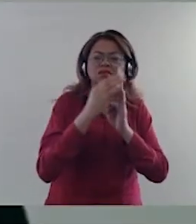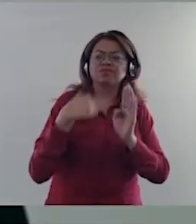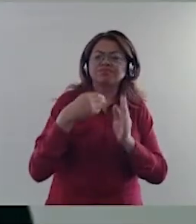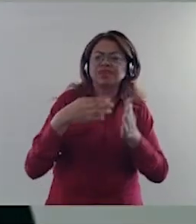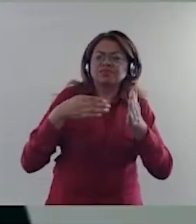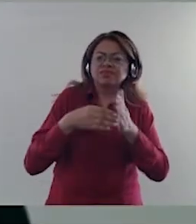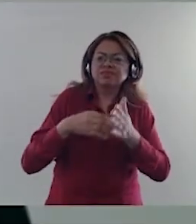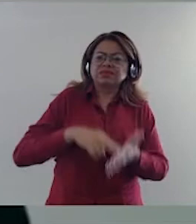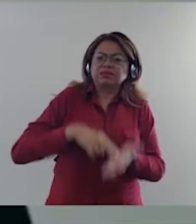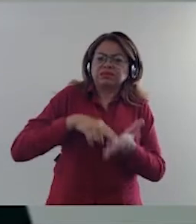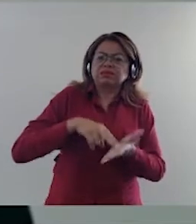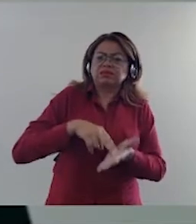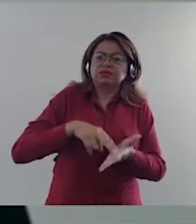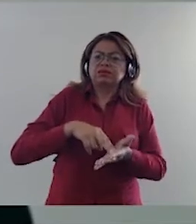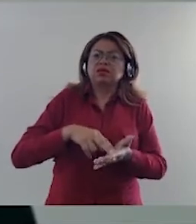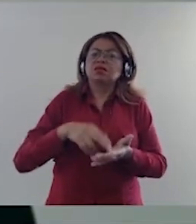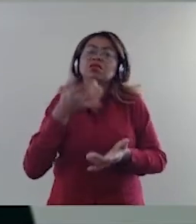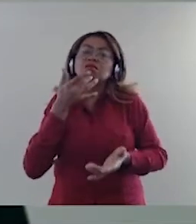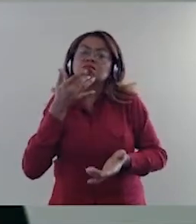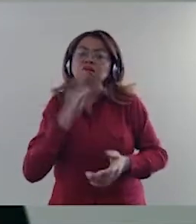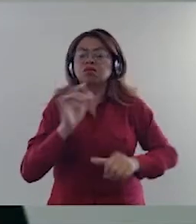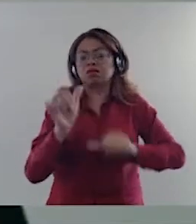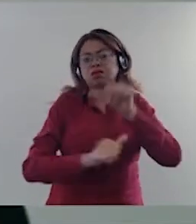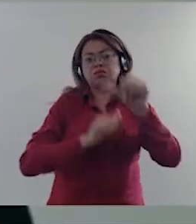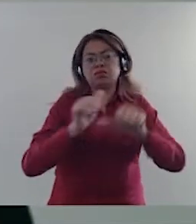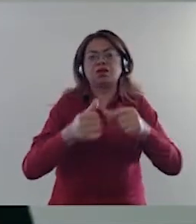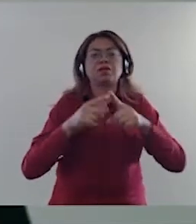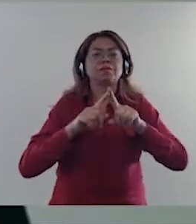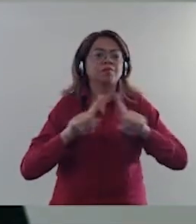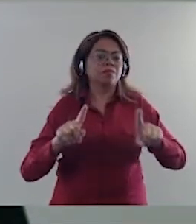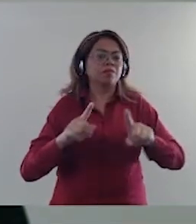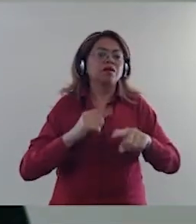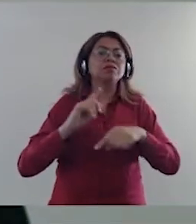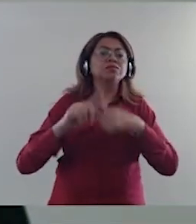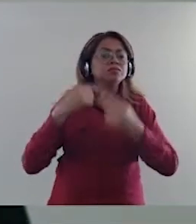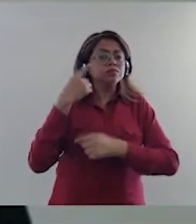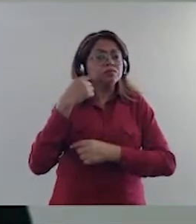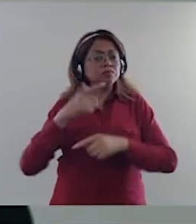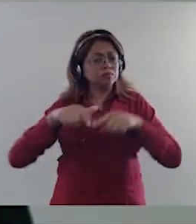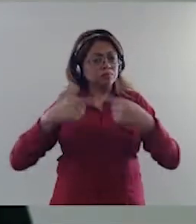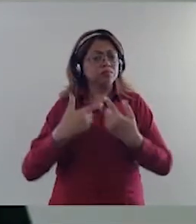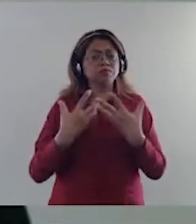os publicistas, que primeiramente adotaram essa tese.